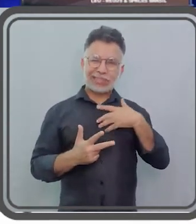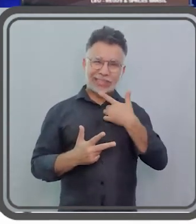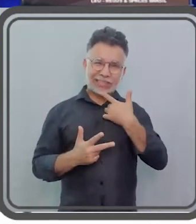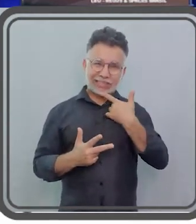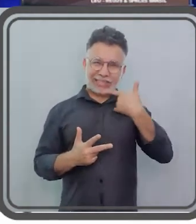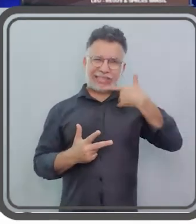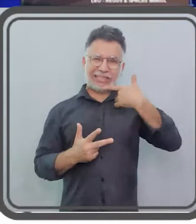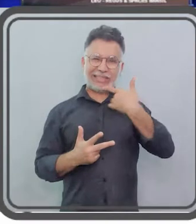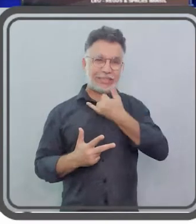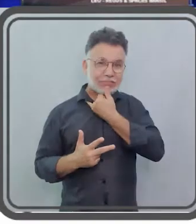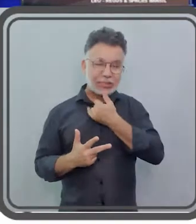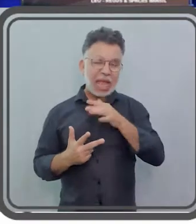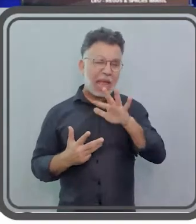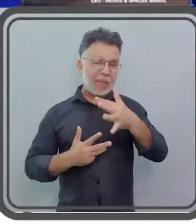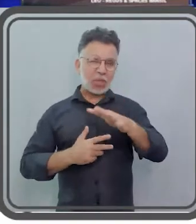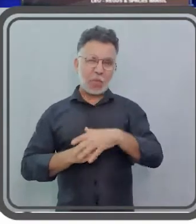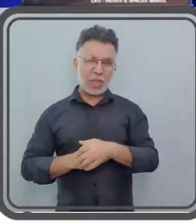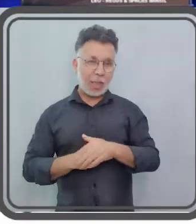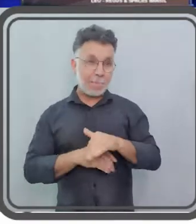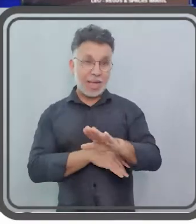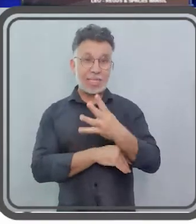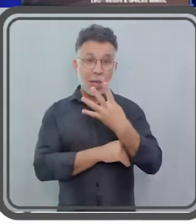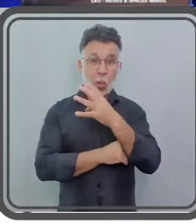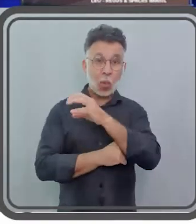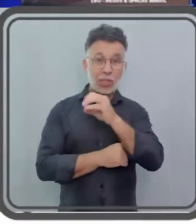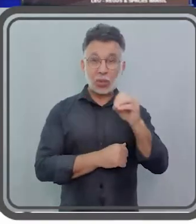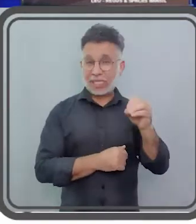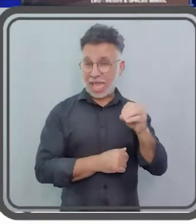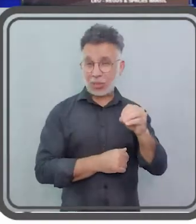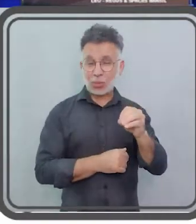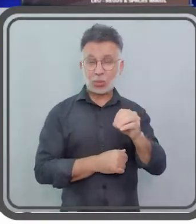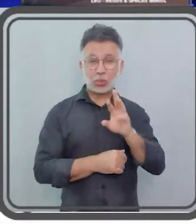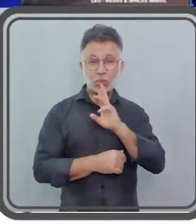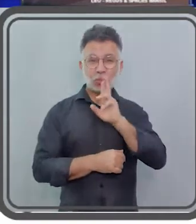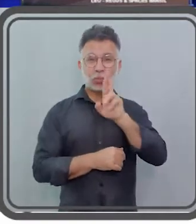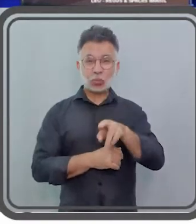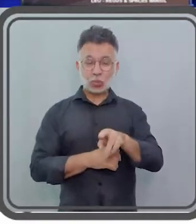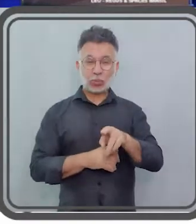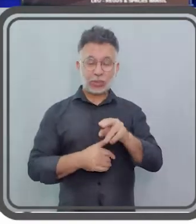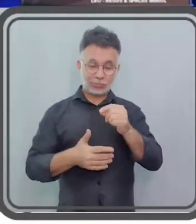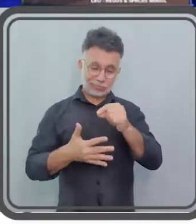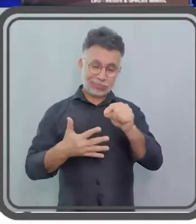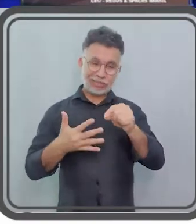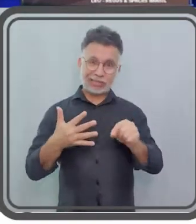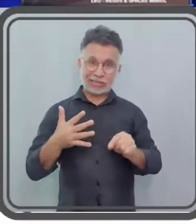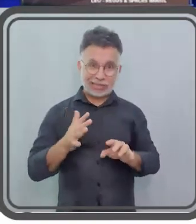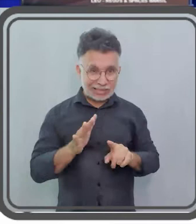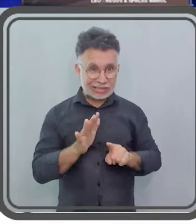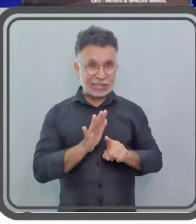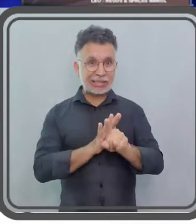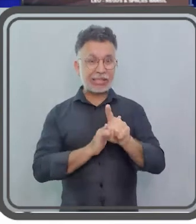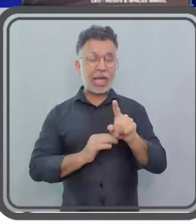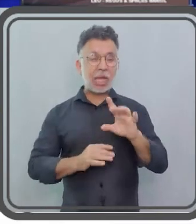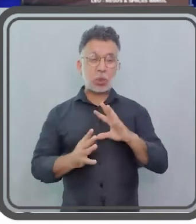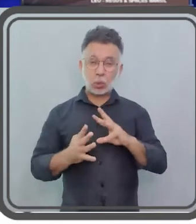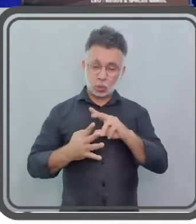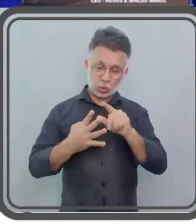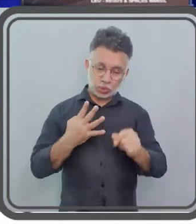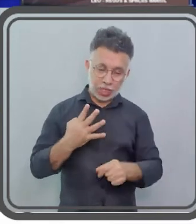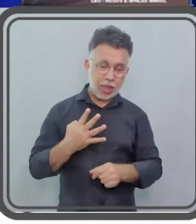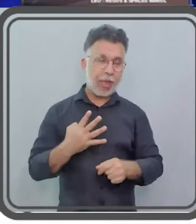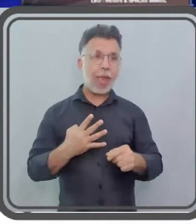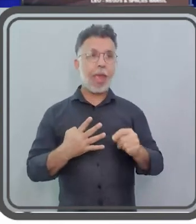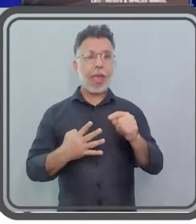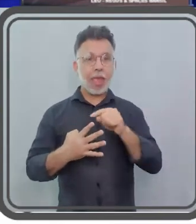tem aproximadamente más de 400 diagnósticos de las cuatro pilares. Entonces, todos ellos son alimentados